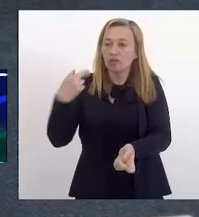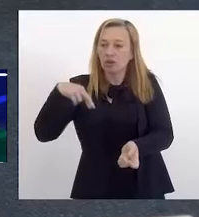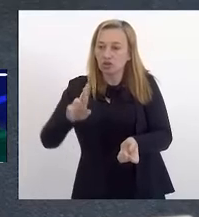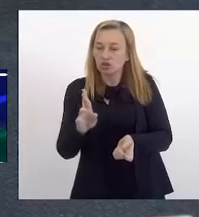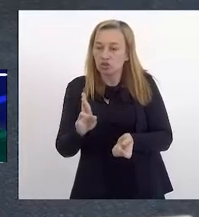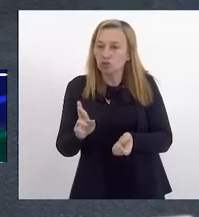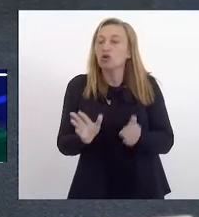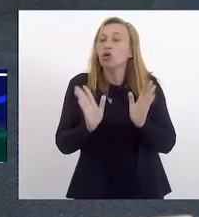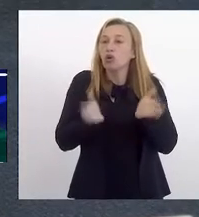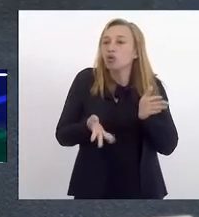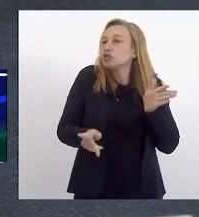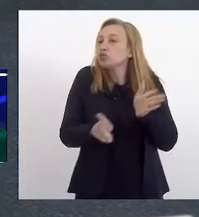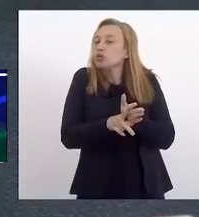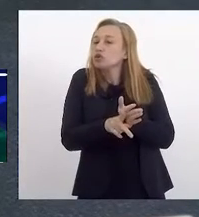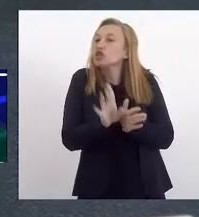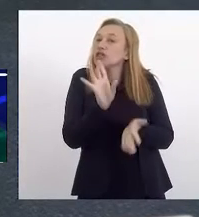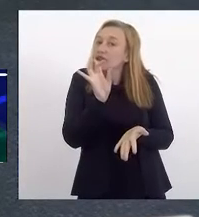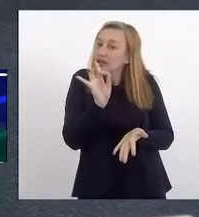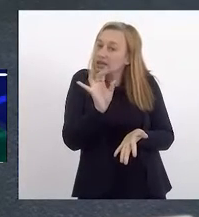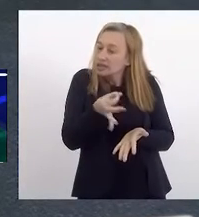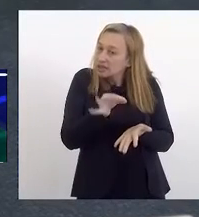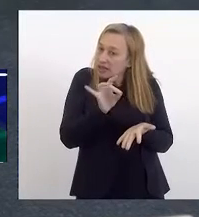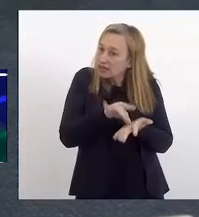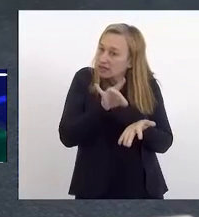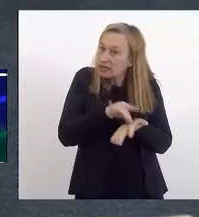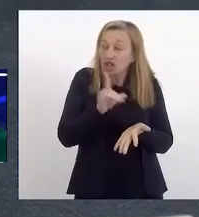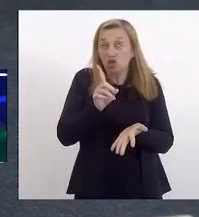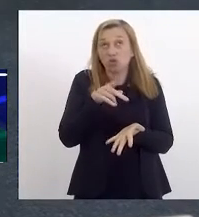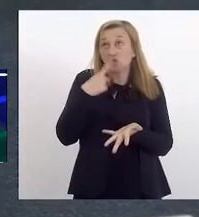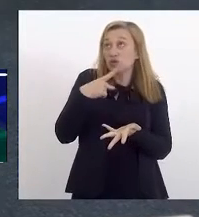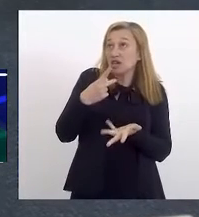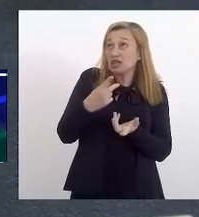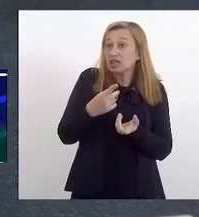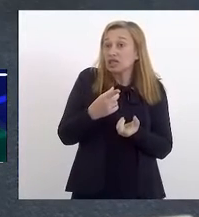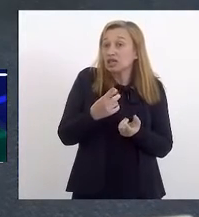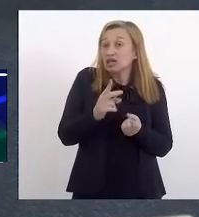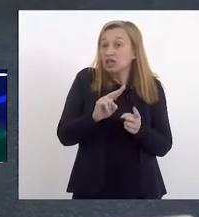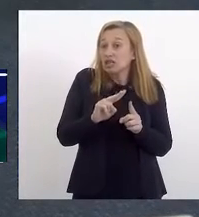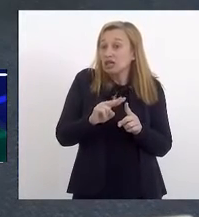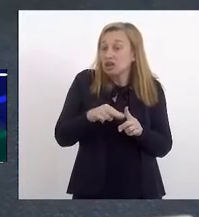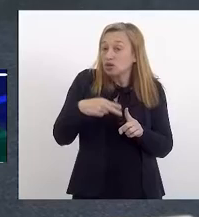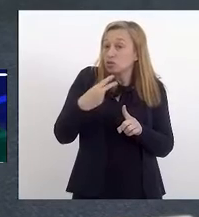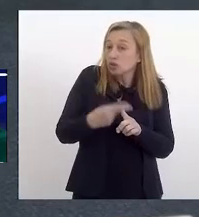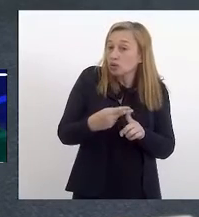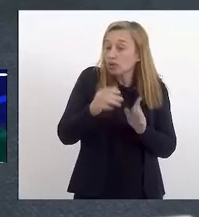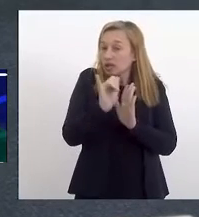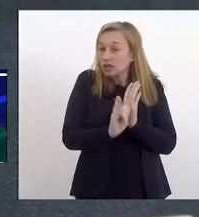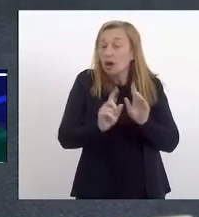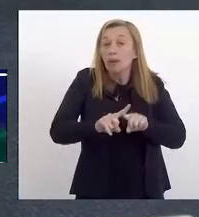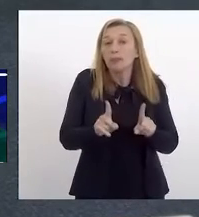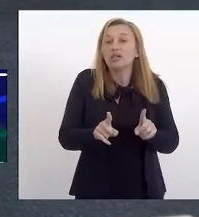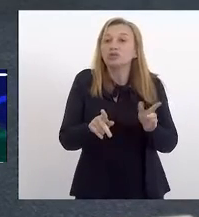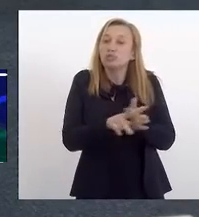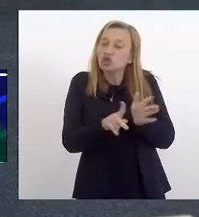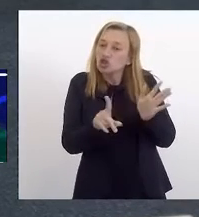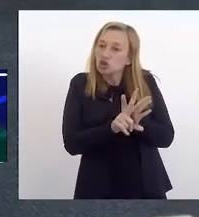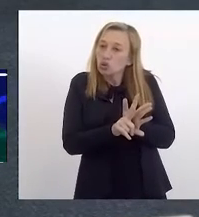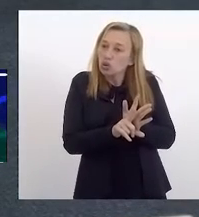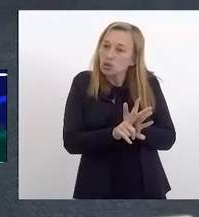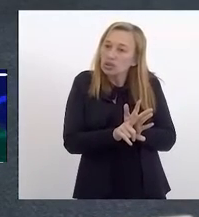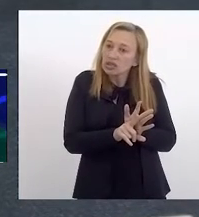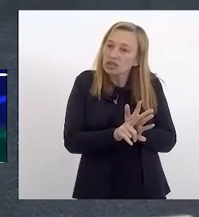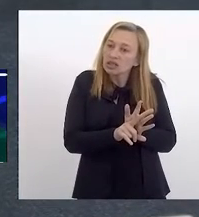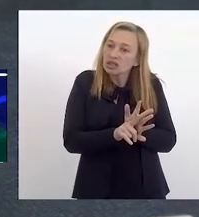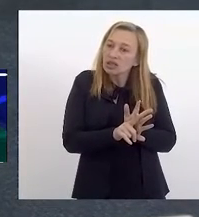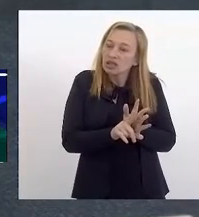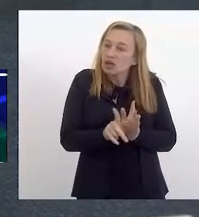hoje, ele é, na verdade, não estou dizendo que ele é um desdobramento do relatório, mas o projeto de hoje